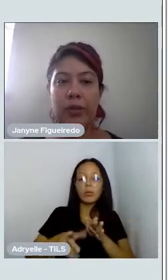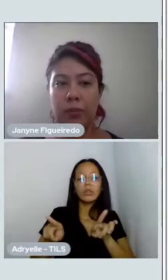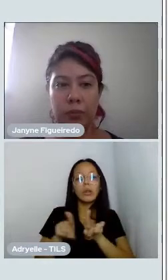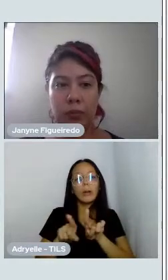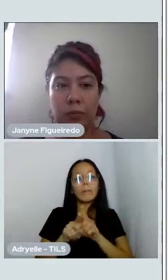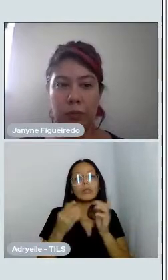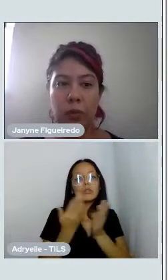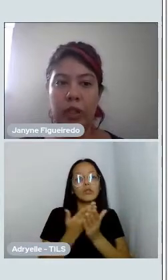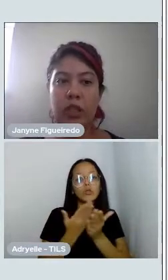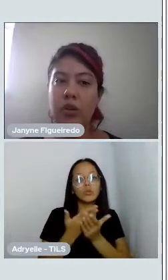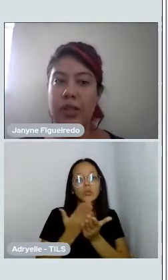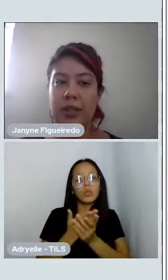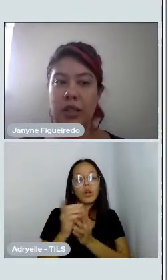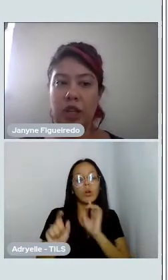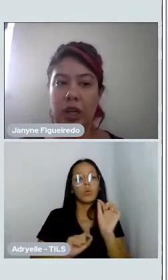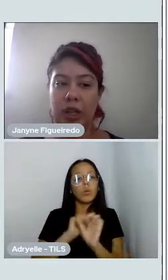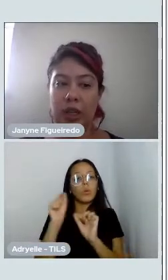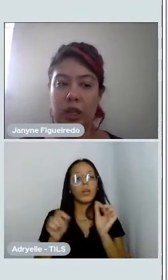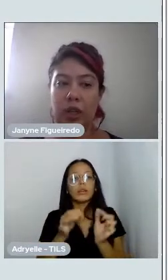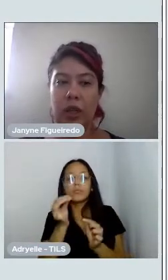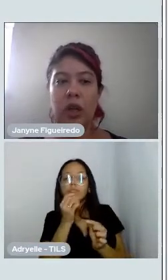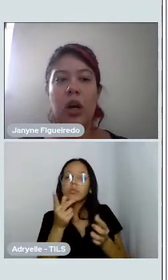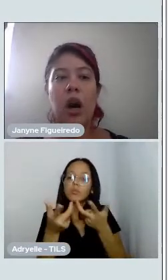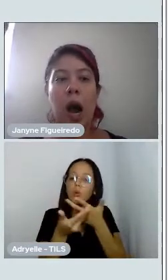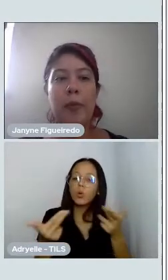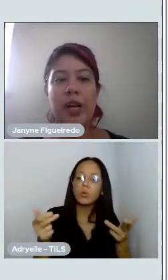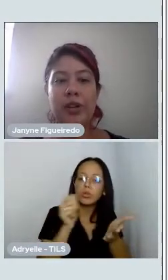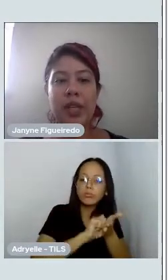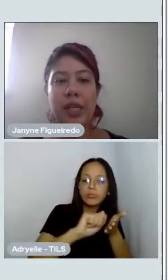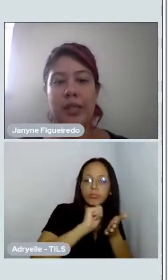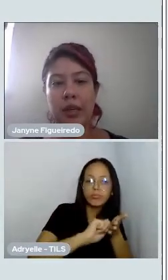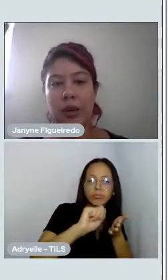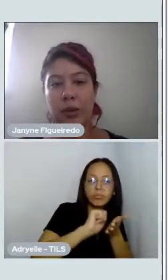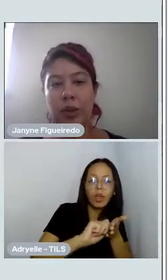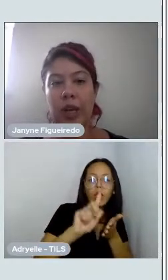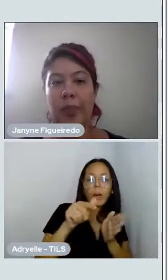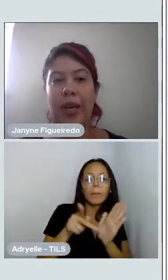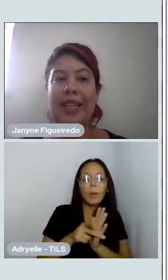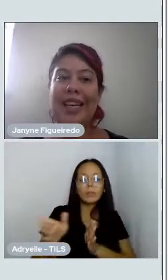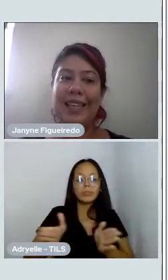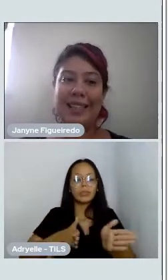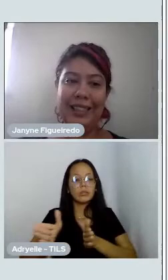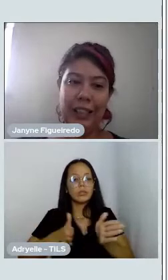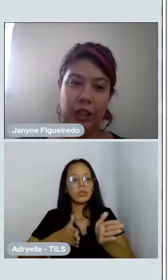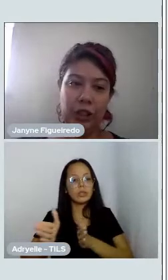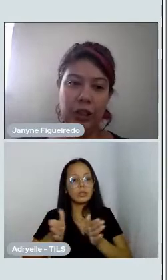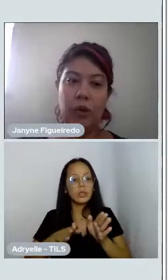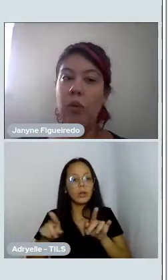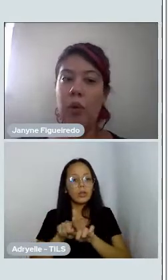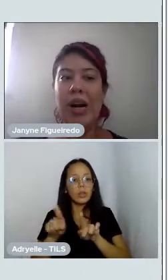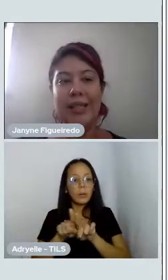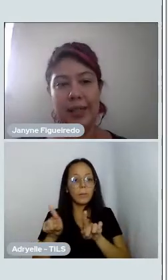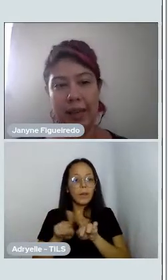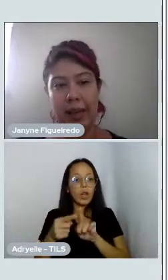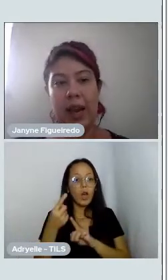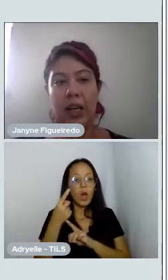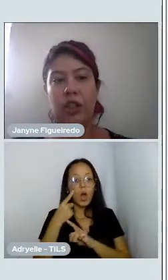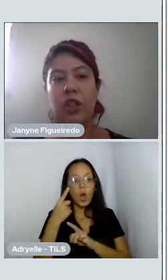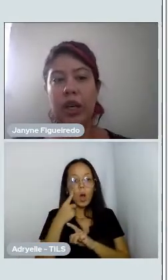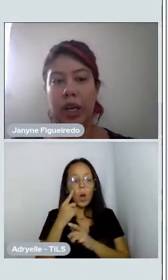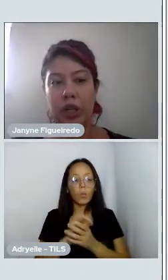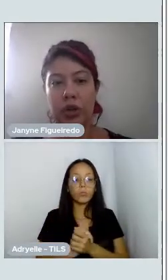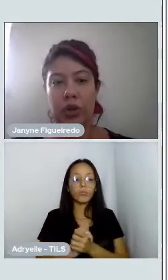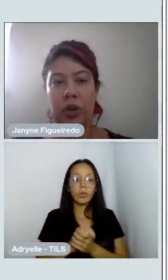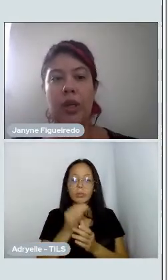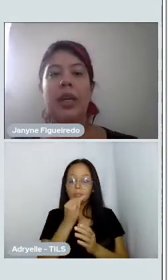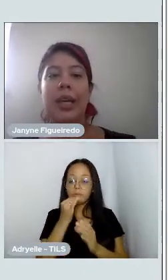em muitas coisas escritas a periodização também de antes, o AC, que é